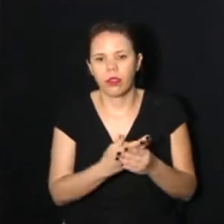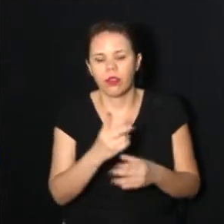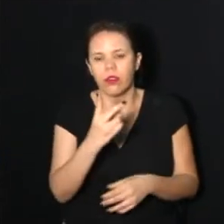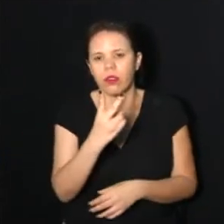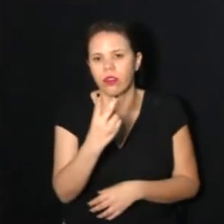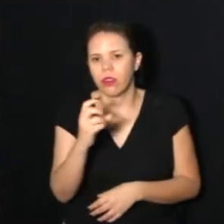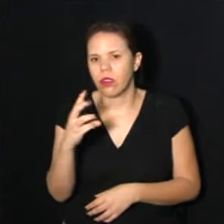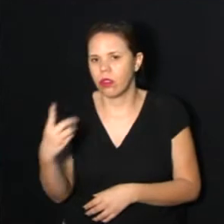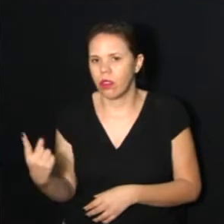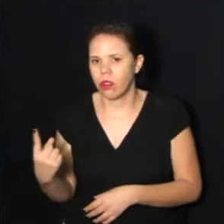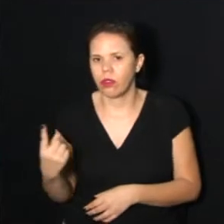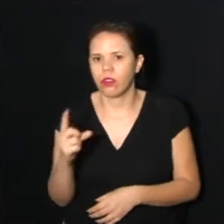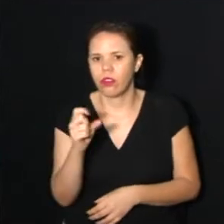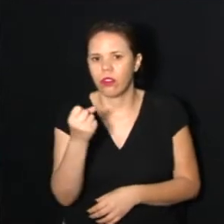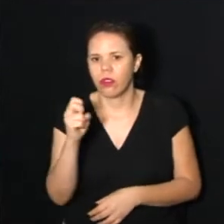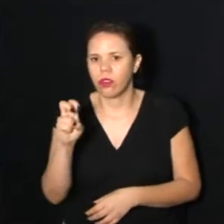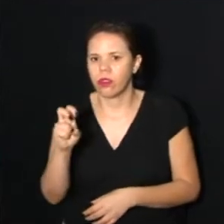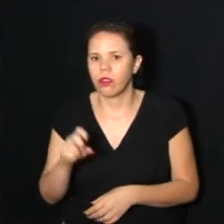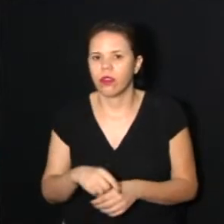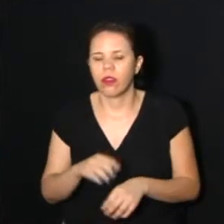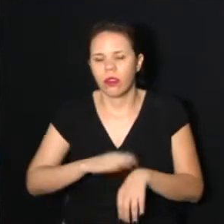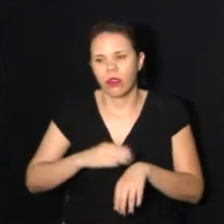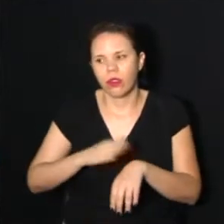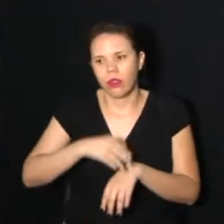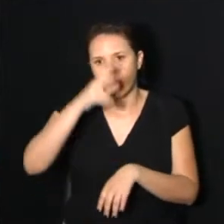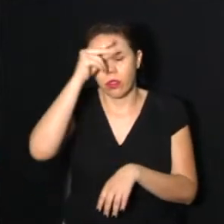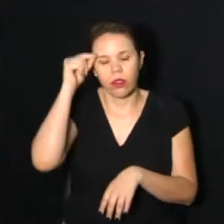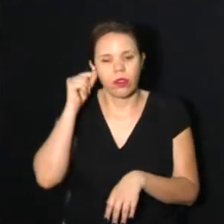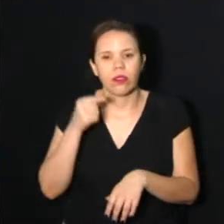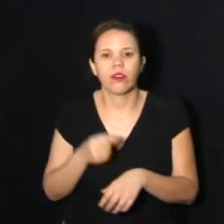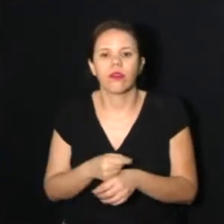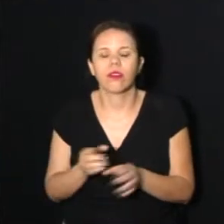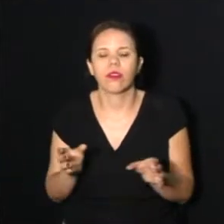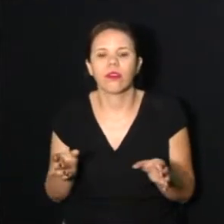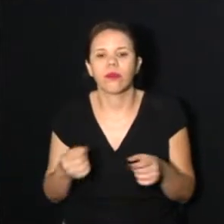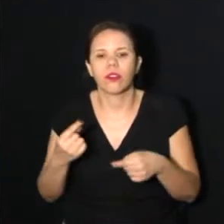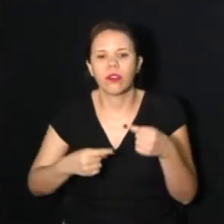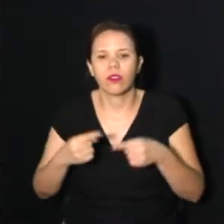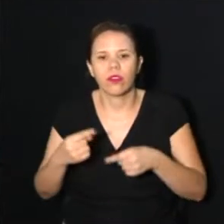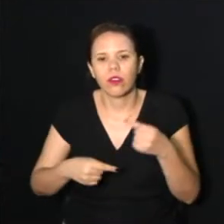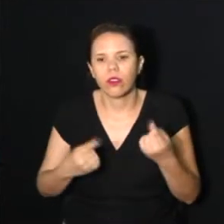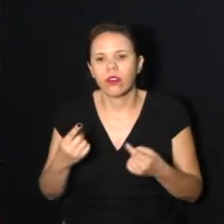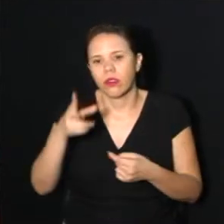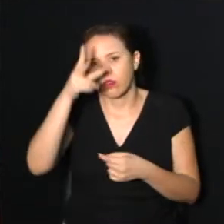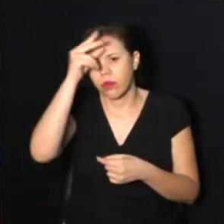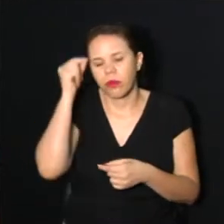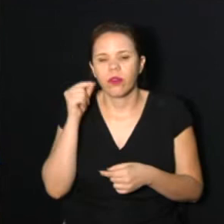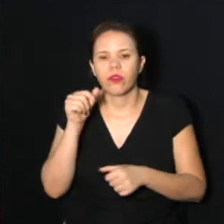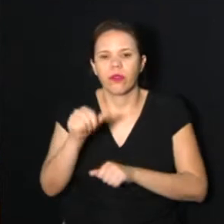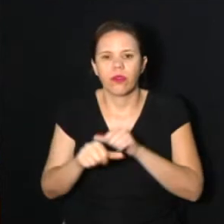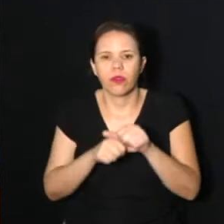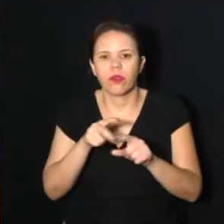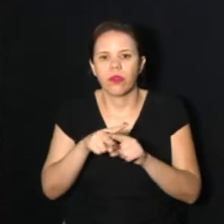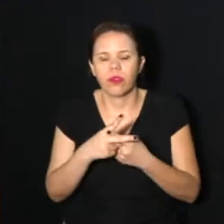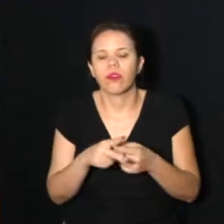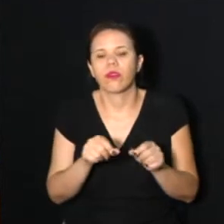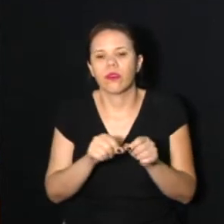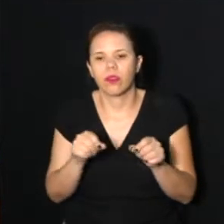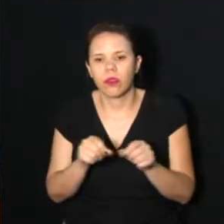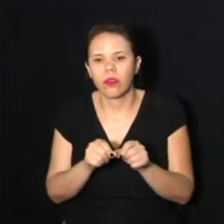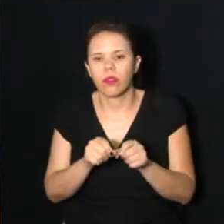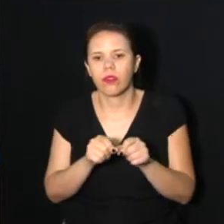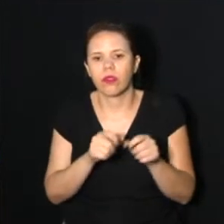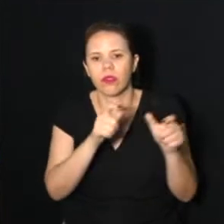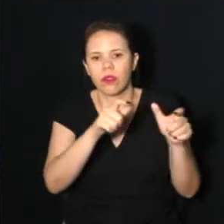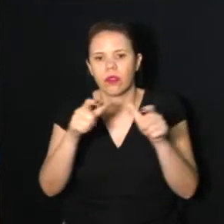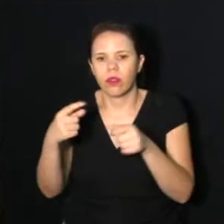231/185, de autoria do prefeito municipal, que institui a política pública de justiça restaurativa e o programa de justiça restaurativa no âmbito do